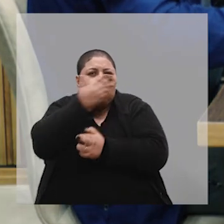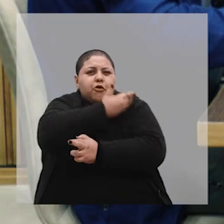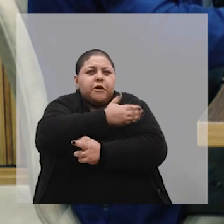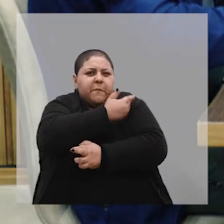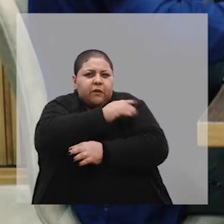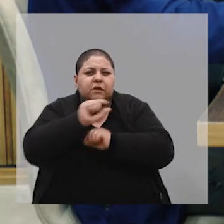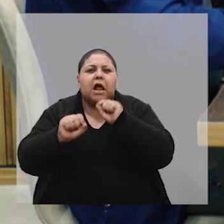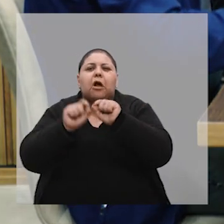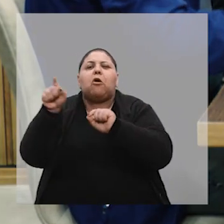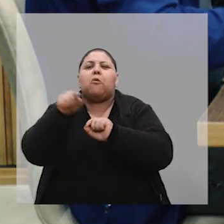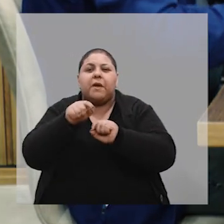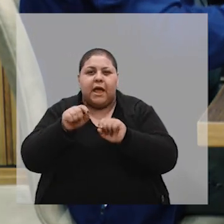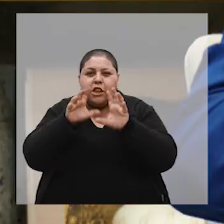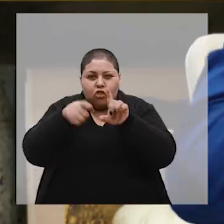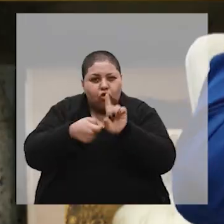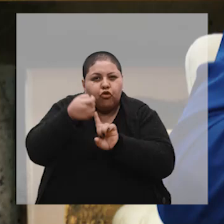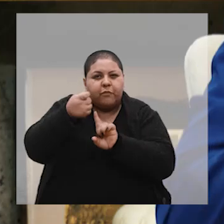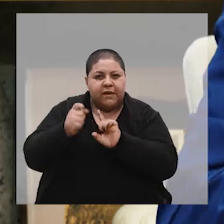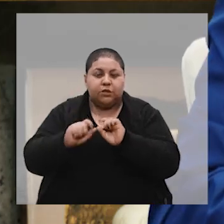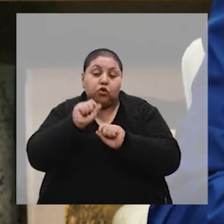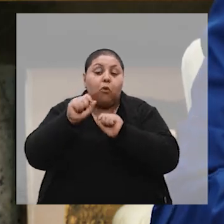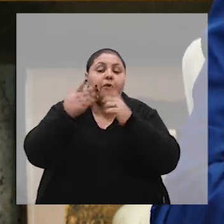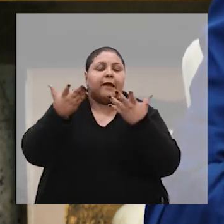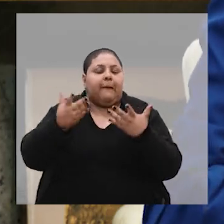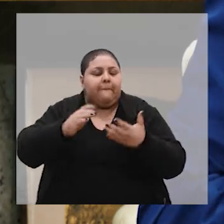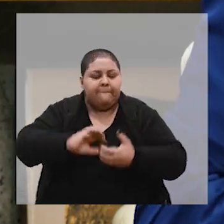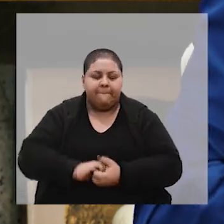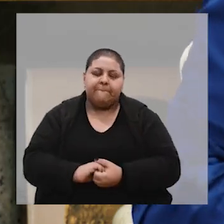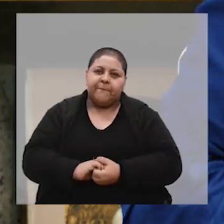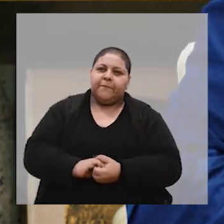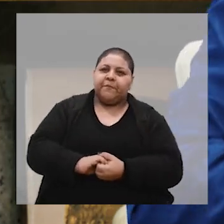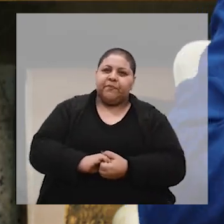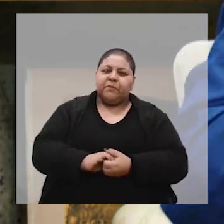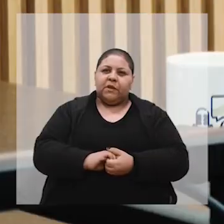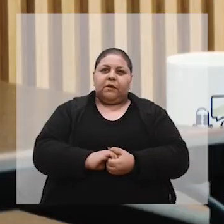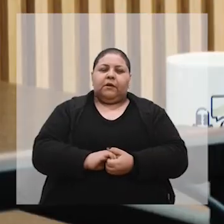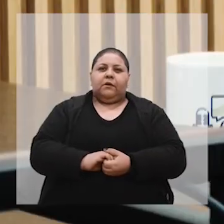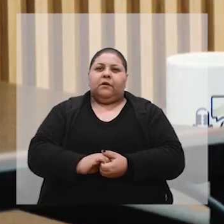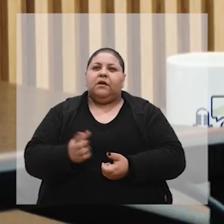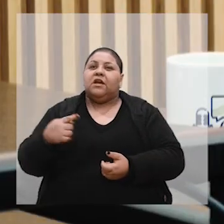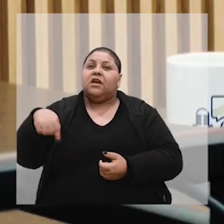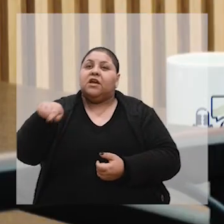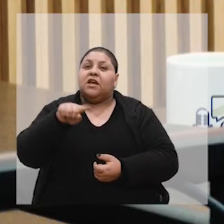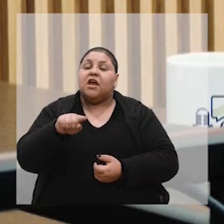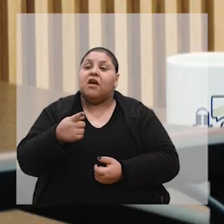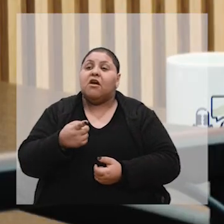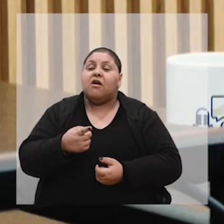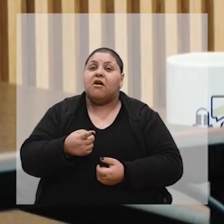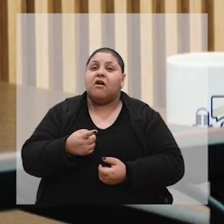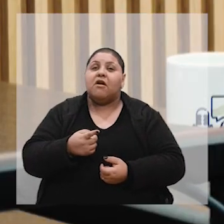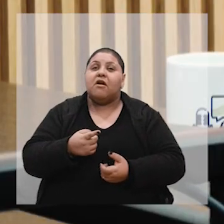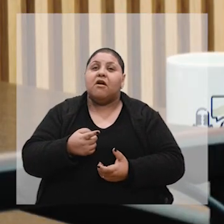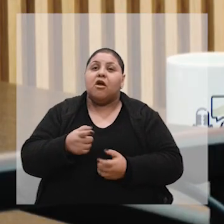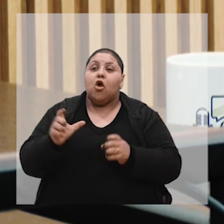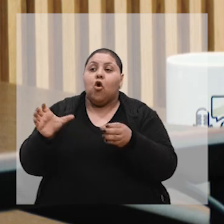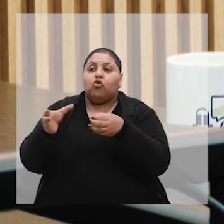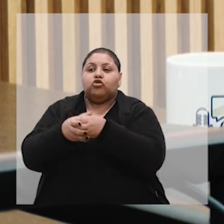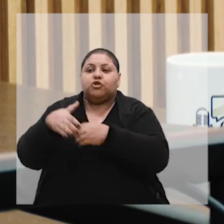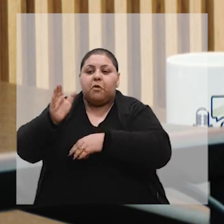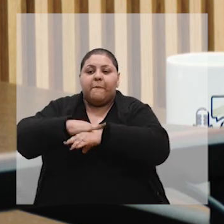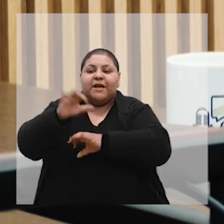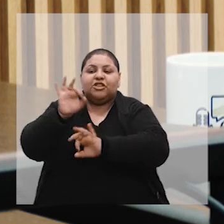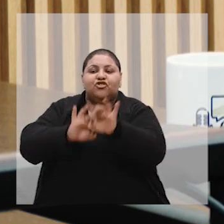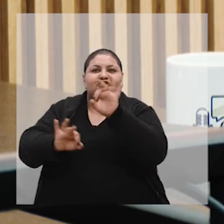treinar? Nós se reunimos todo mês? Como é que funciona essa dinâmica de vocês para as competições? Exatamente. Eu costumo dizer que o Surreal é o time